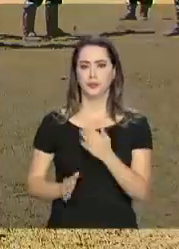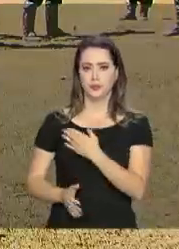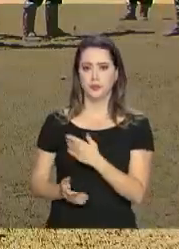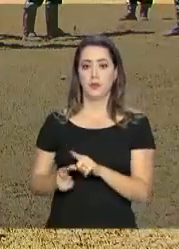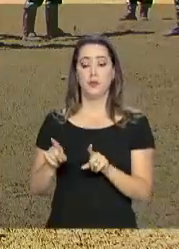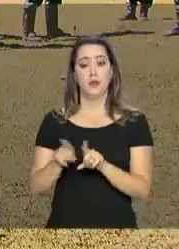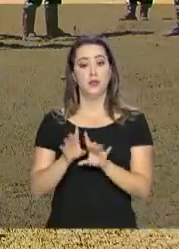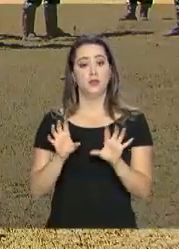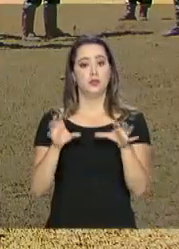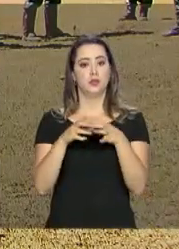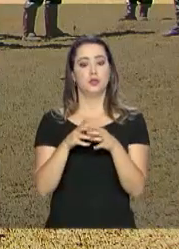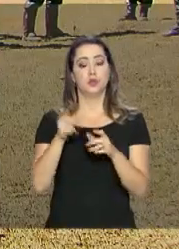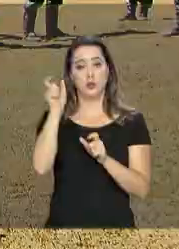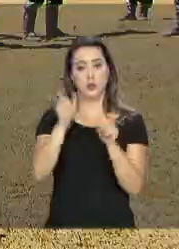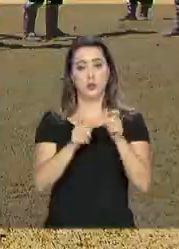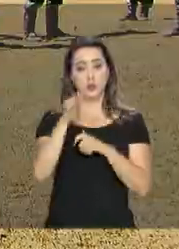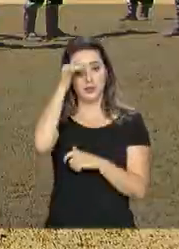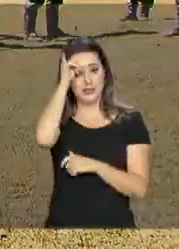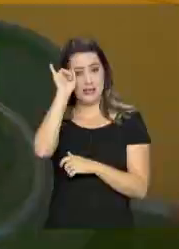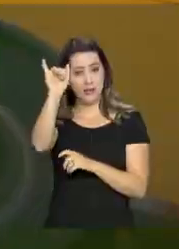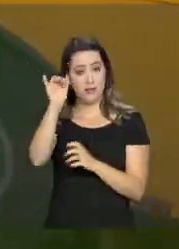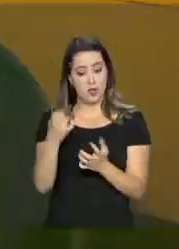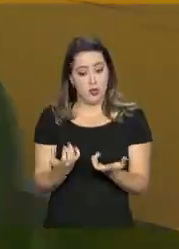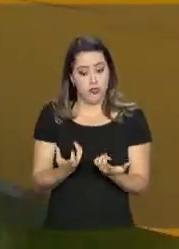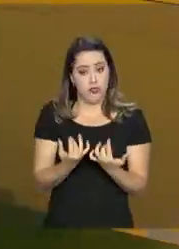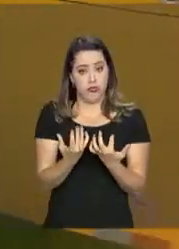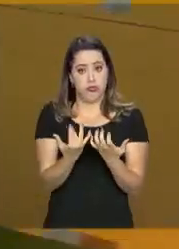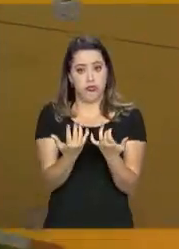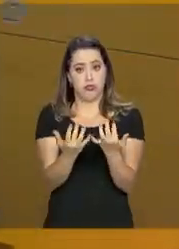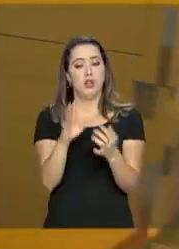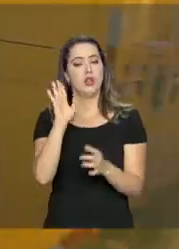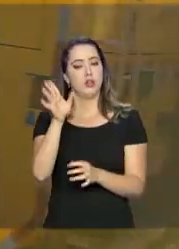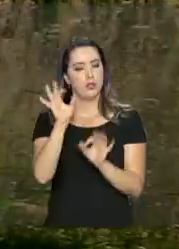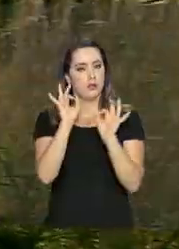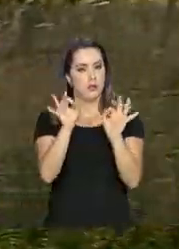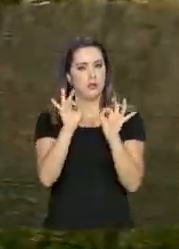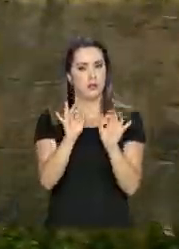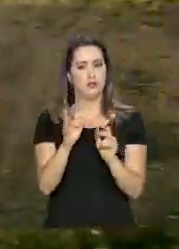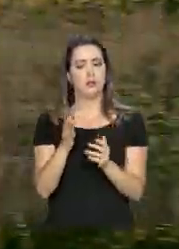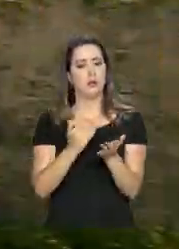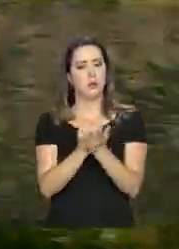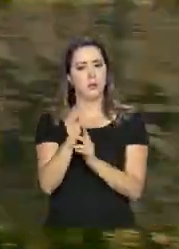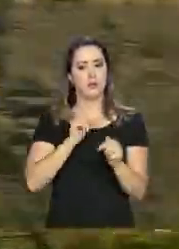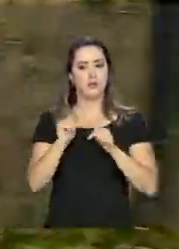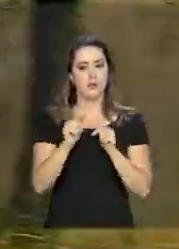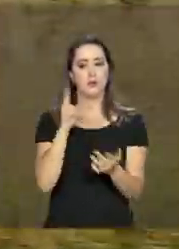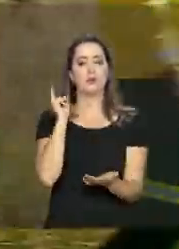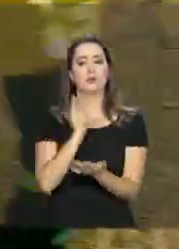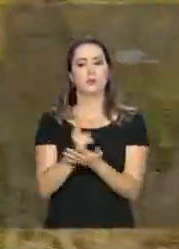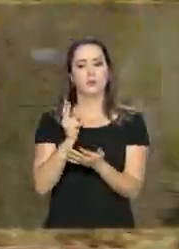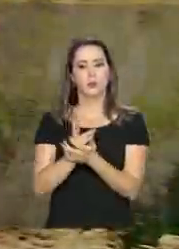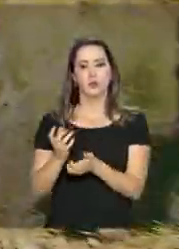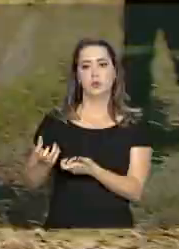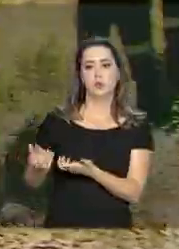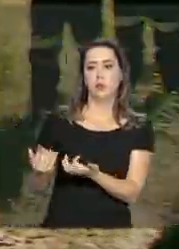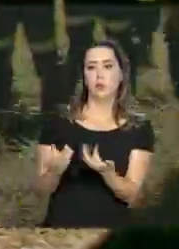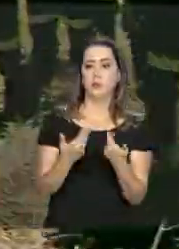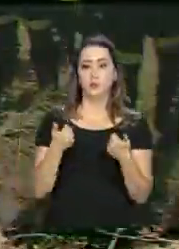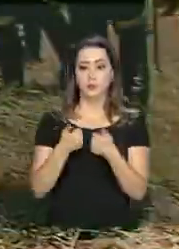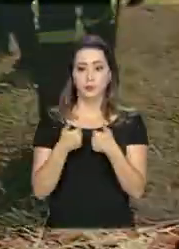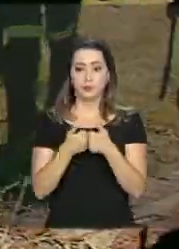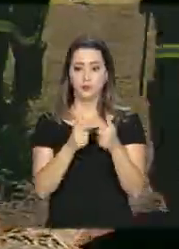Esta equipe de prevenção de fogo do IBAMA está pronta para entrar em ação. E até mesmo queimadas ao redor de áreas